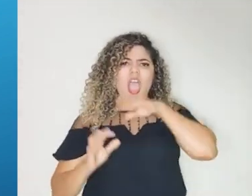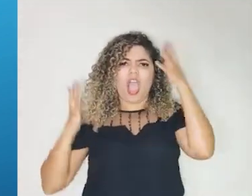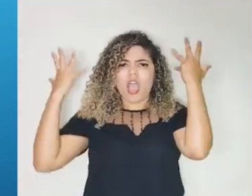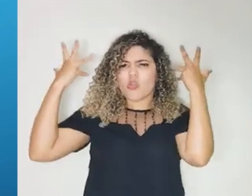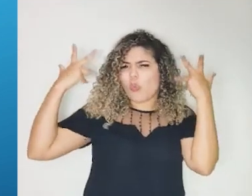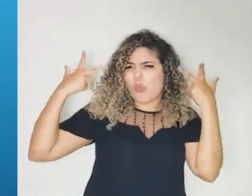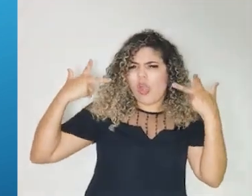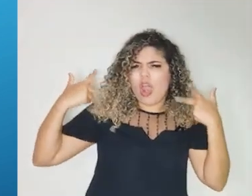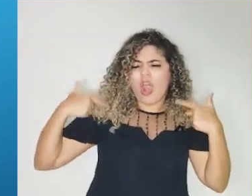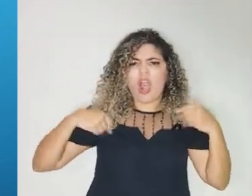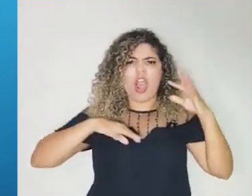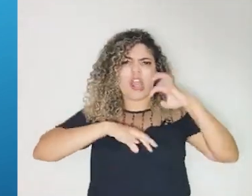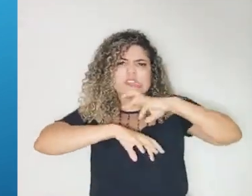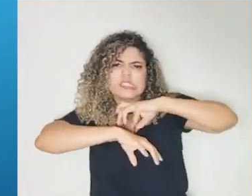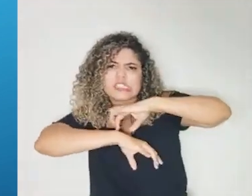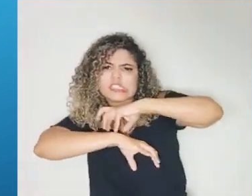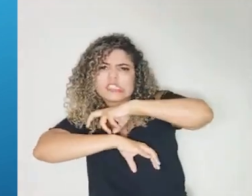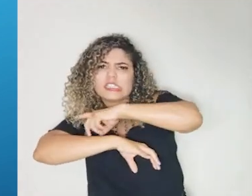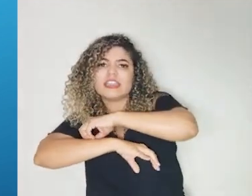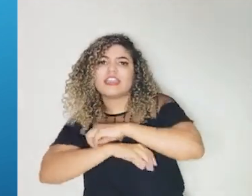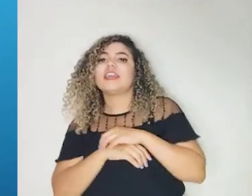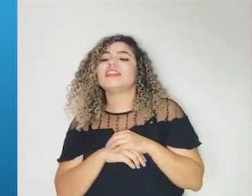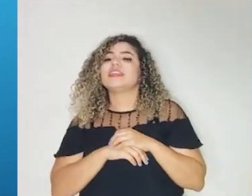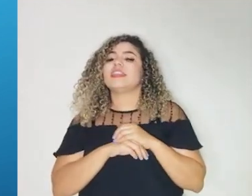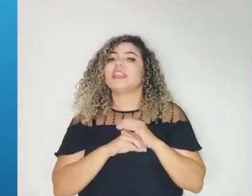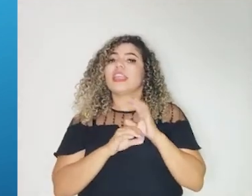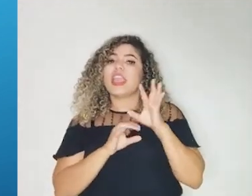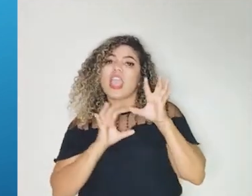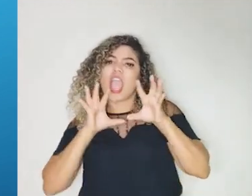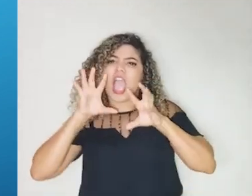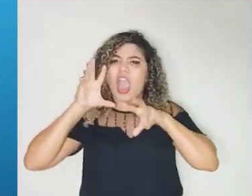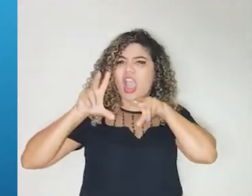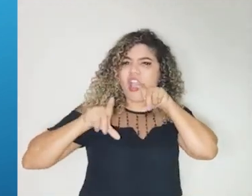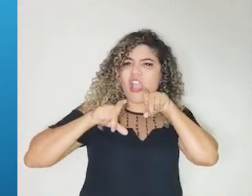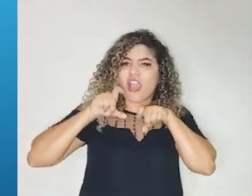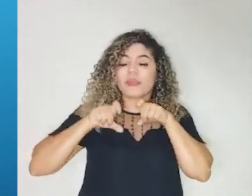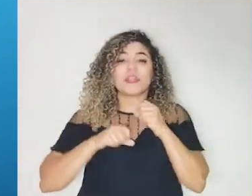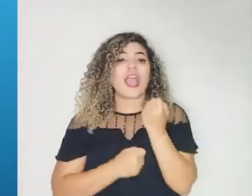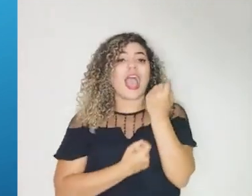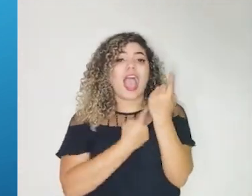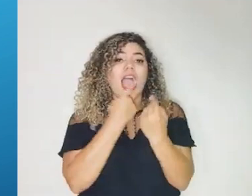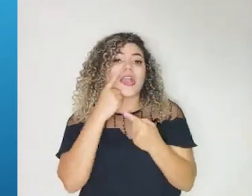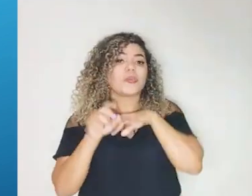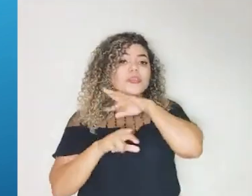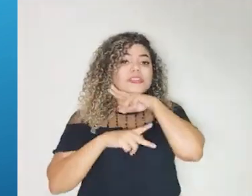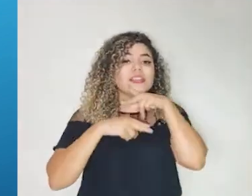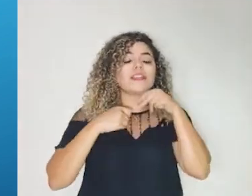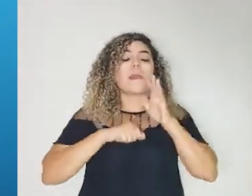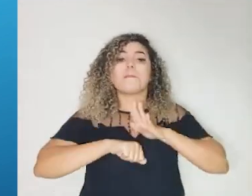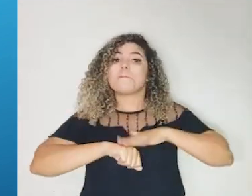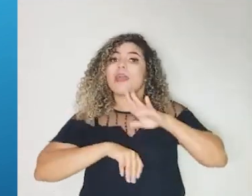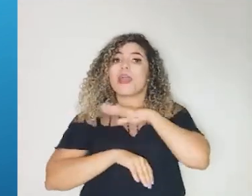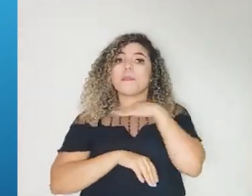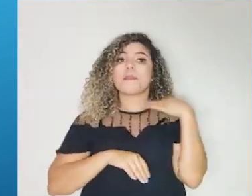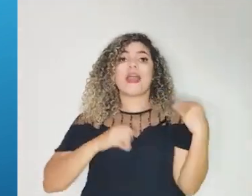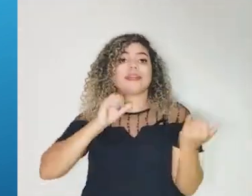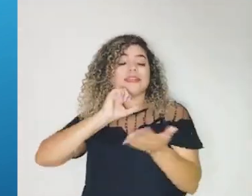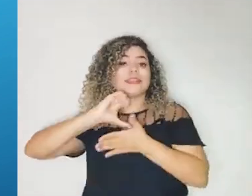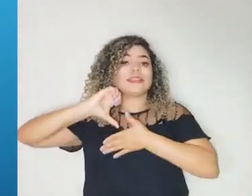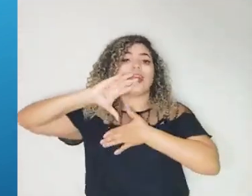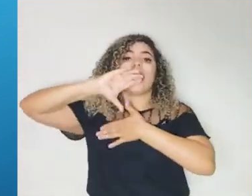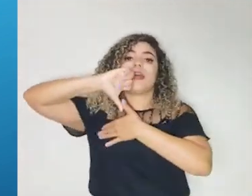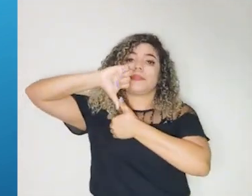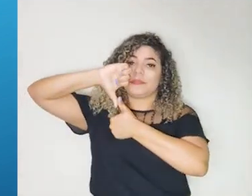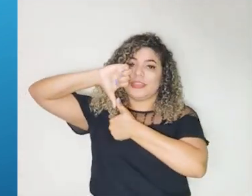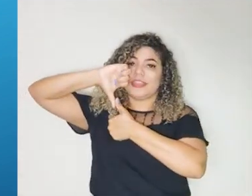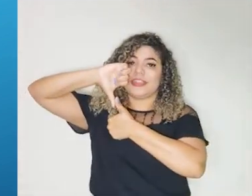selvagens, aracnídeos indestrutíveis e víboras que decompõem as suas presas são algumas das criaturas mais mortíferas da América Latina